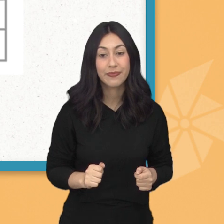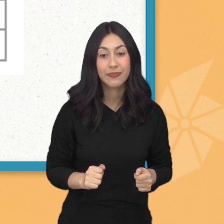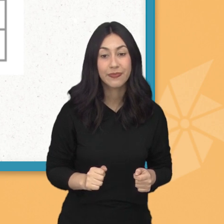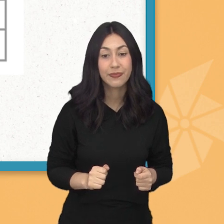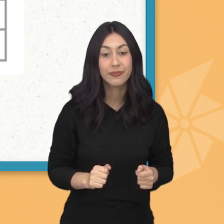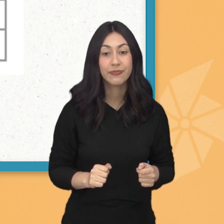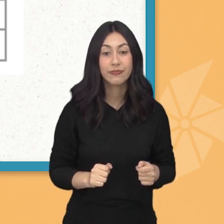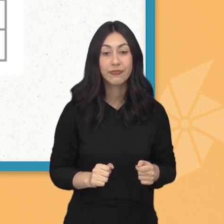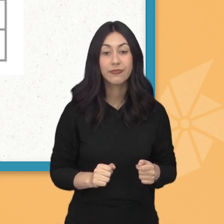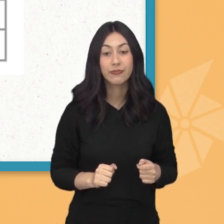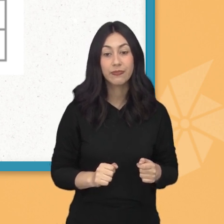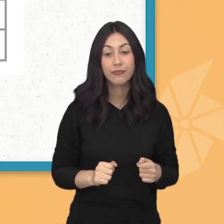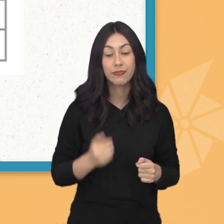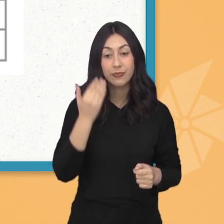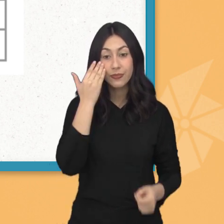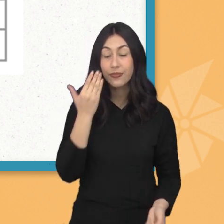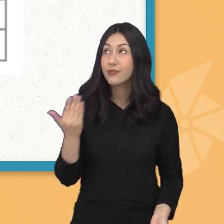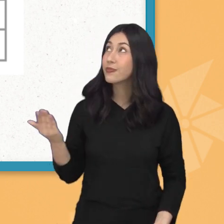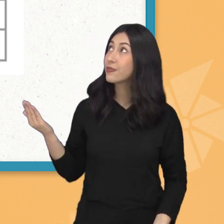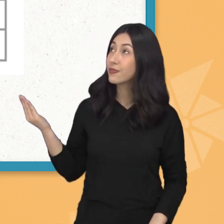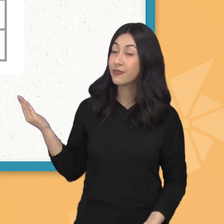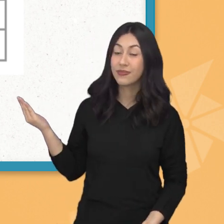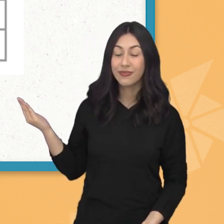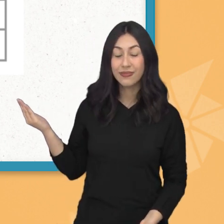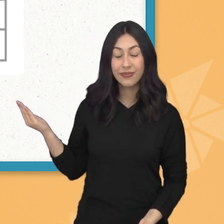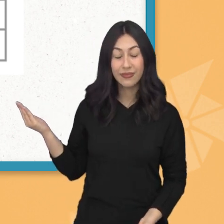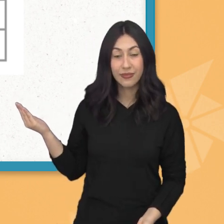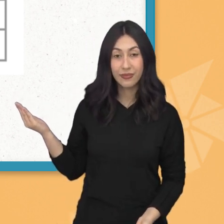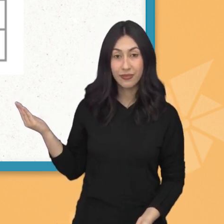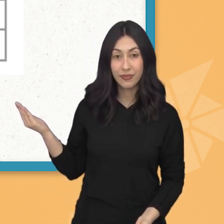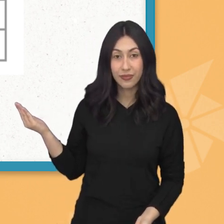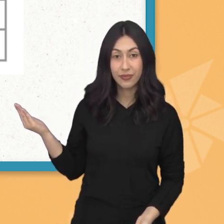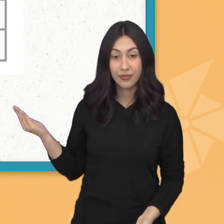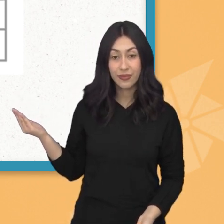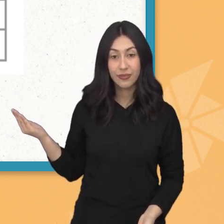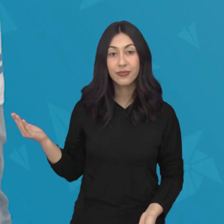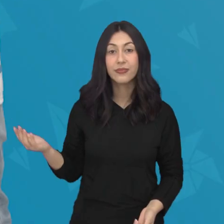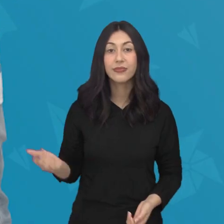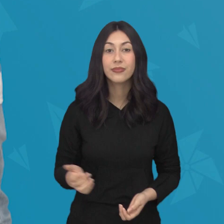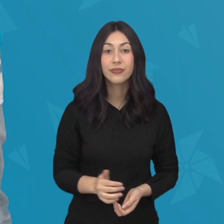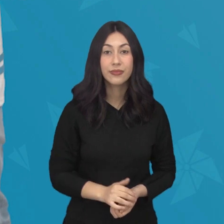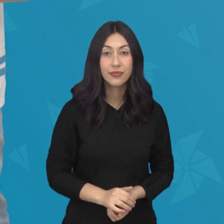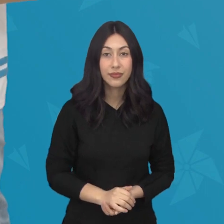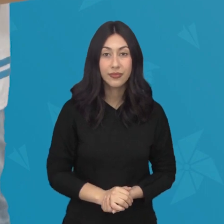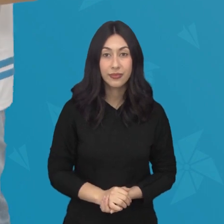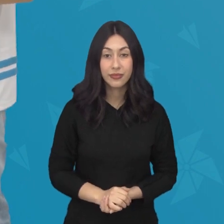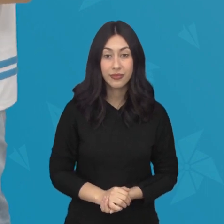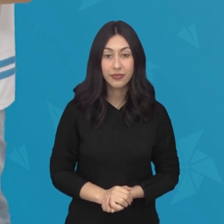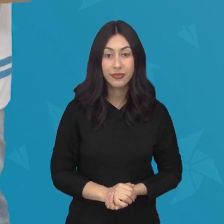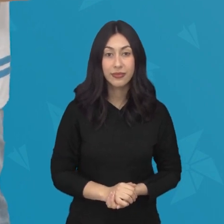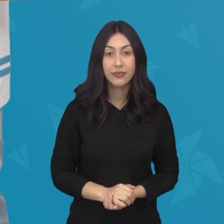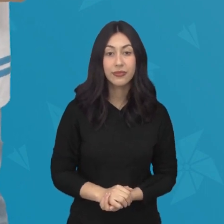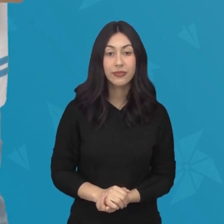Sólido definido, definido. Líquido, forma variável, volume definido. Já o gasoso, ambos são variáveis.